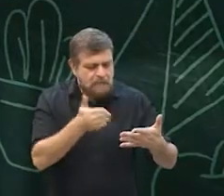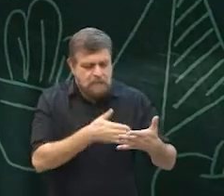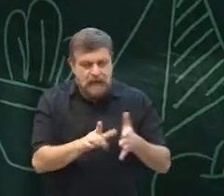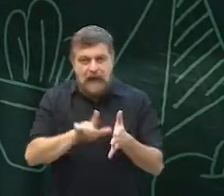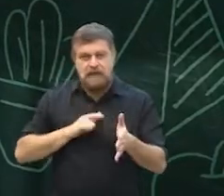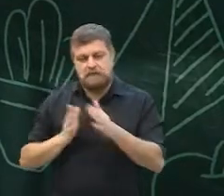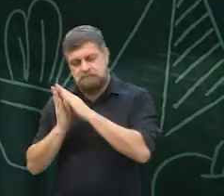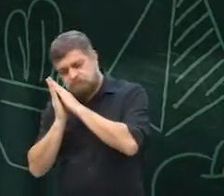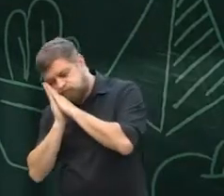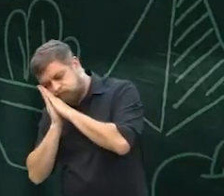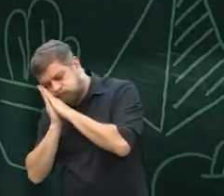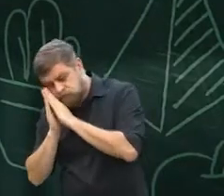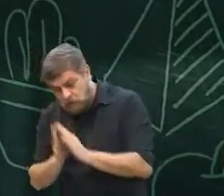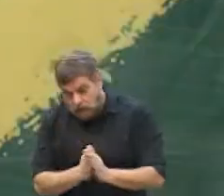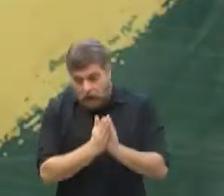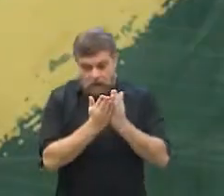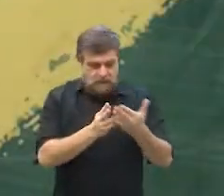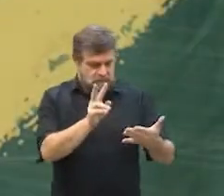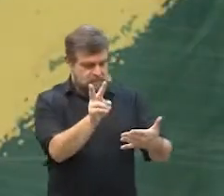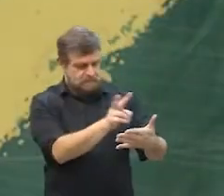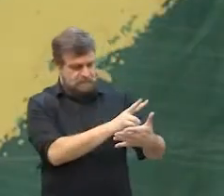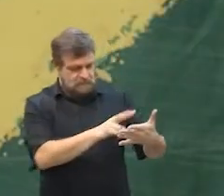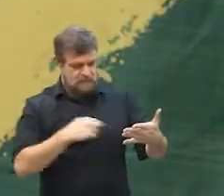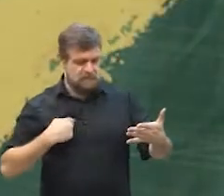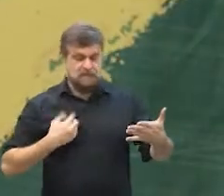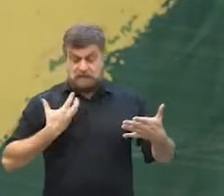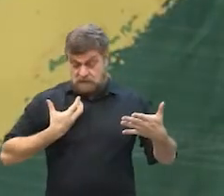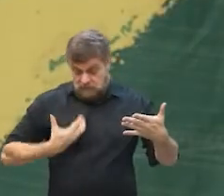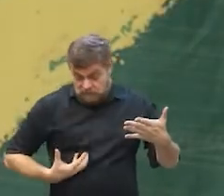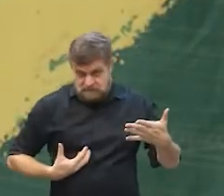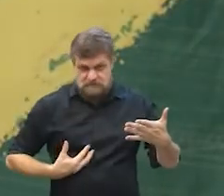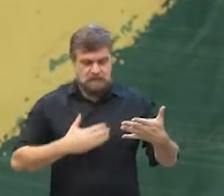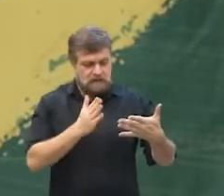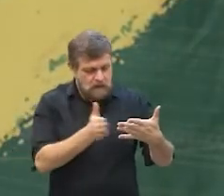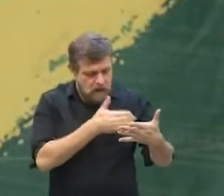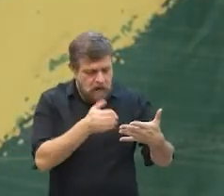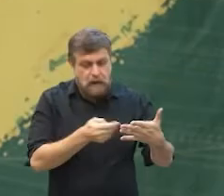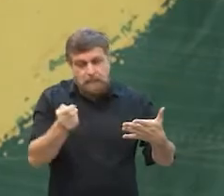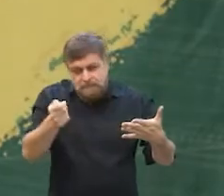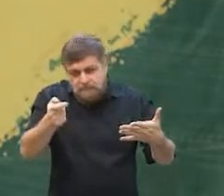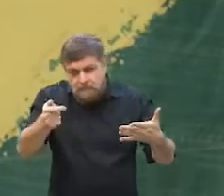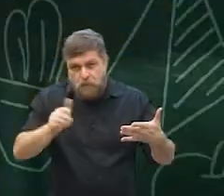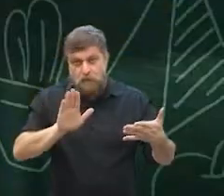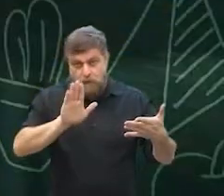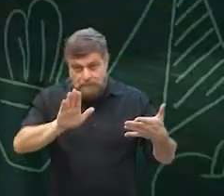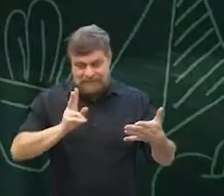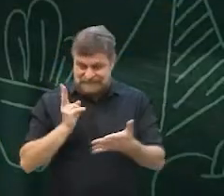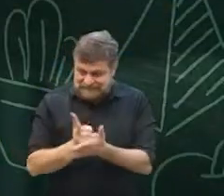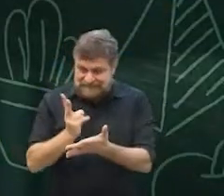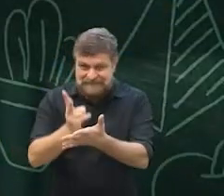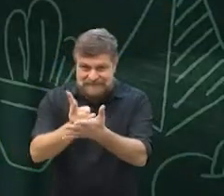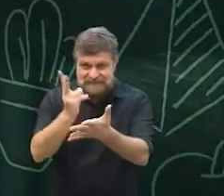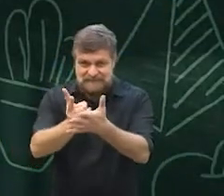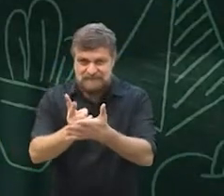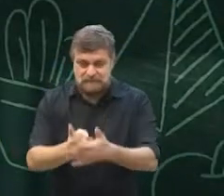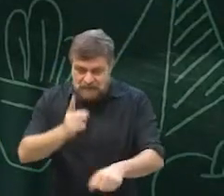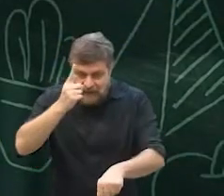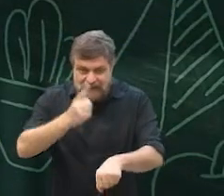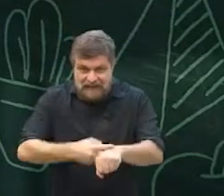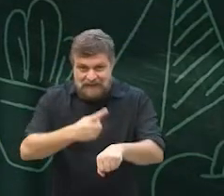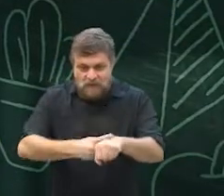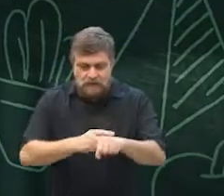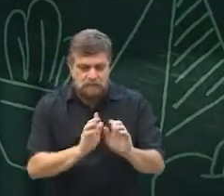dormir. Eu leio um pouco, às vezes, claro, a gente está um pouco mais cansado, lê menos, mas sempre que dá eu